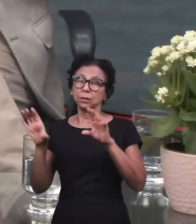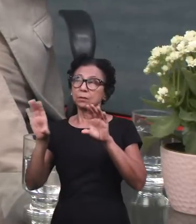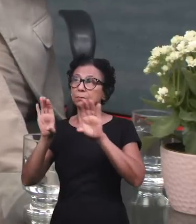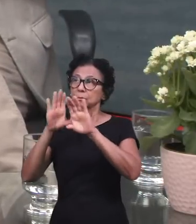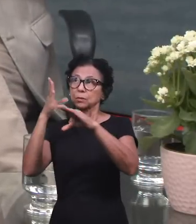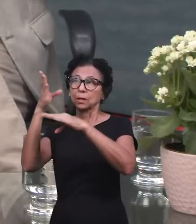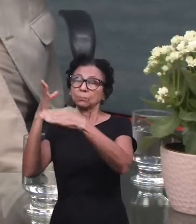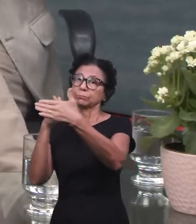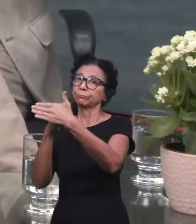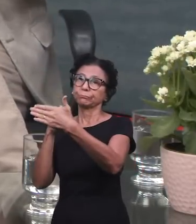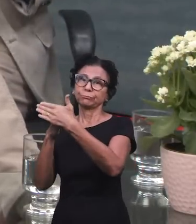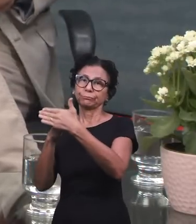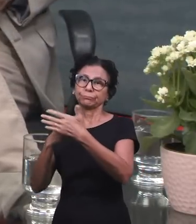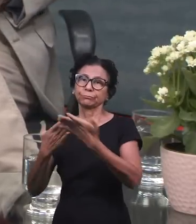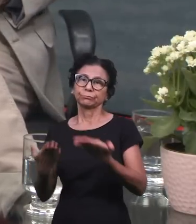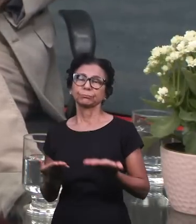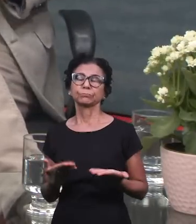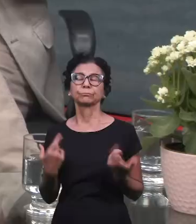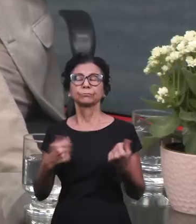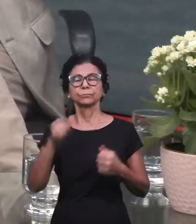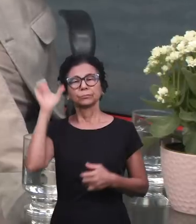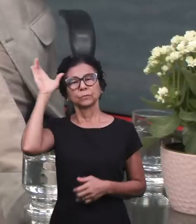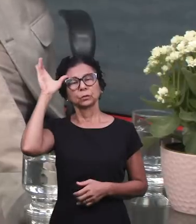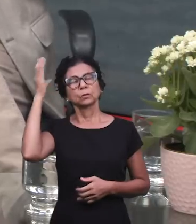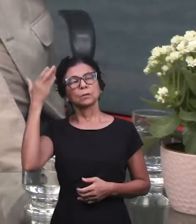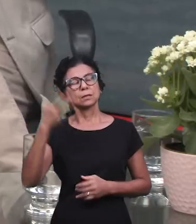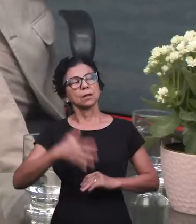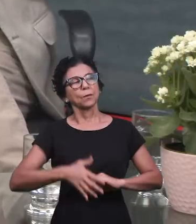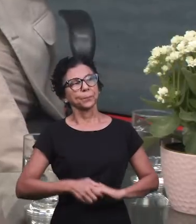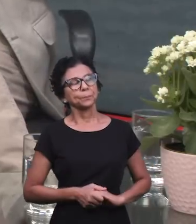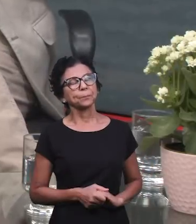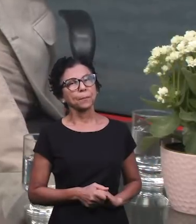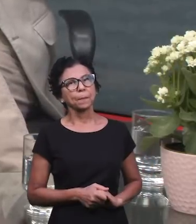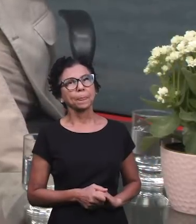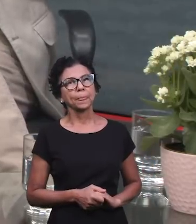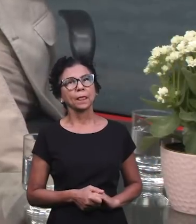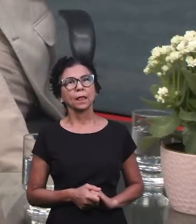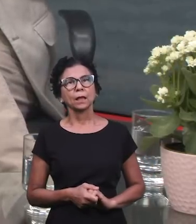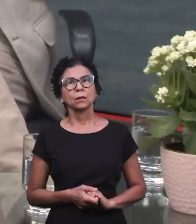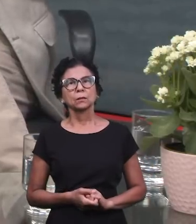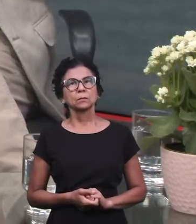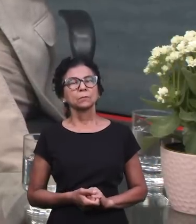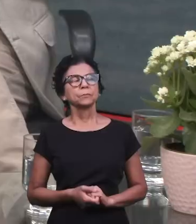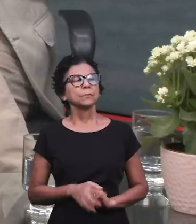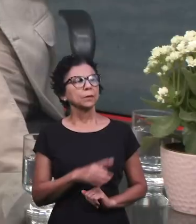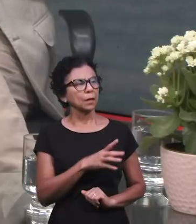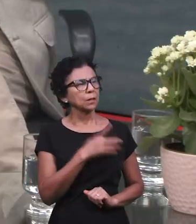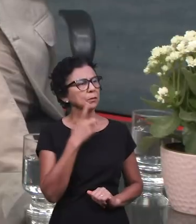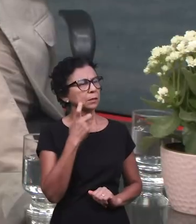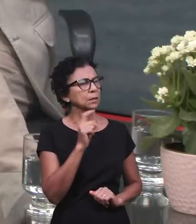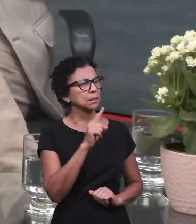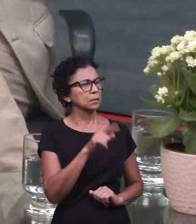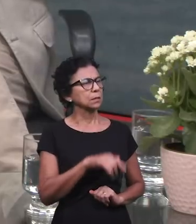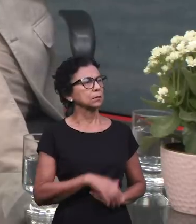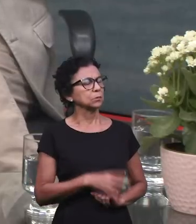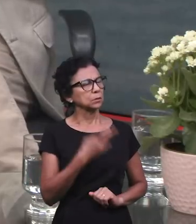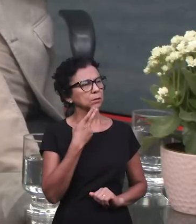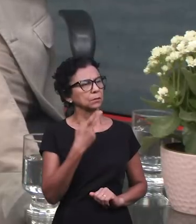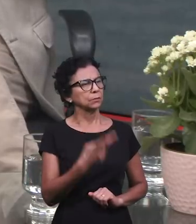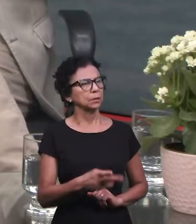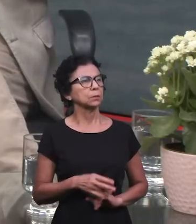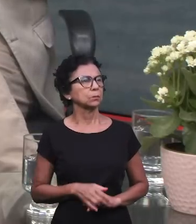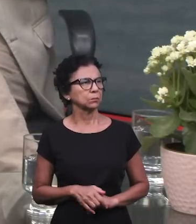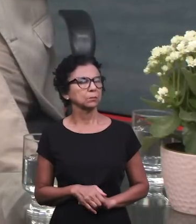né? Então, isso precisa ser resolvido. Eu acho interessante essa abordagem que você fez, no sentido de que não se